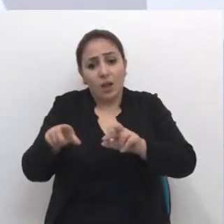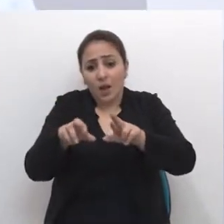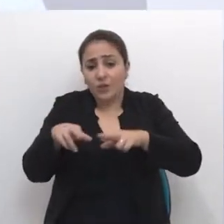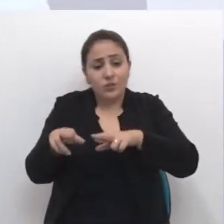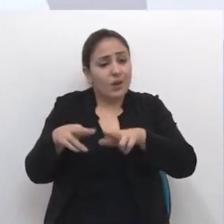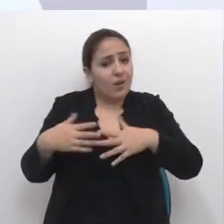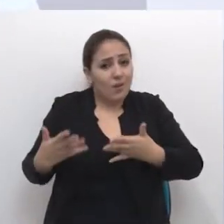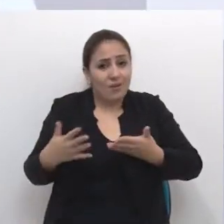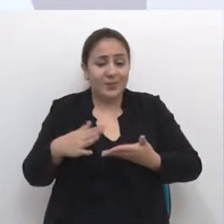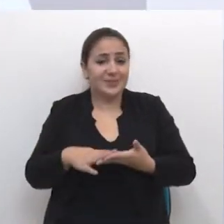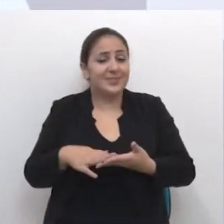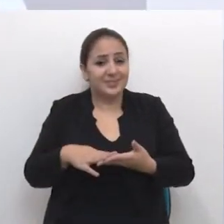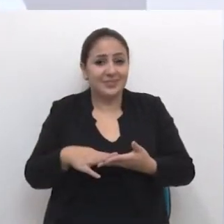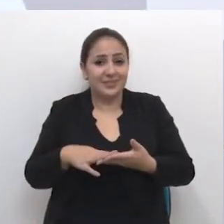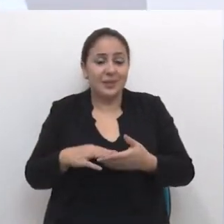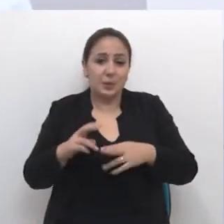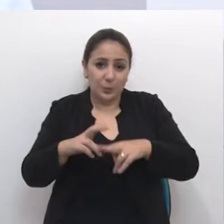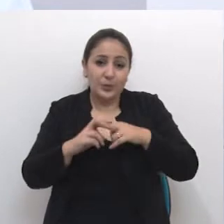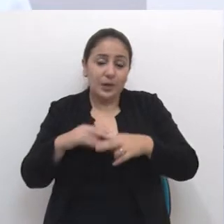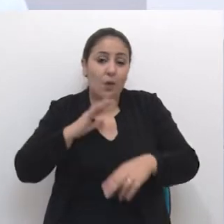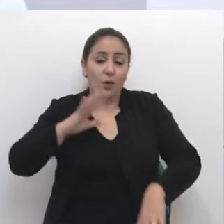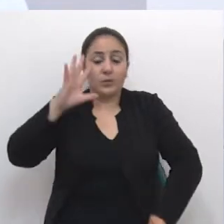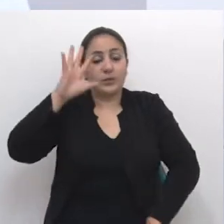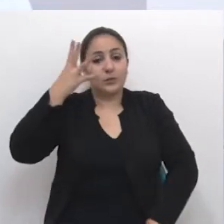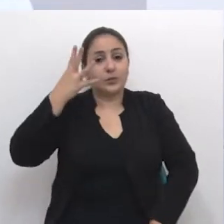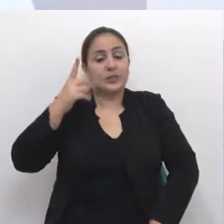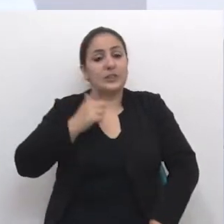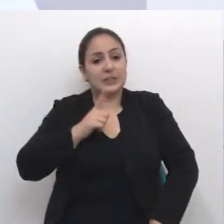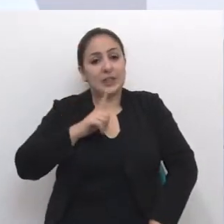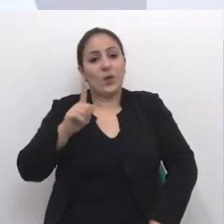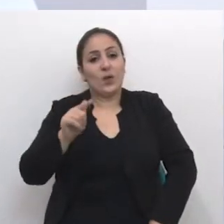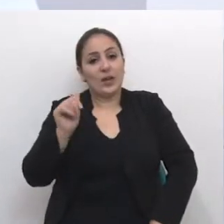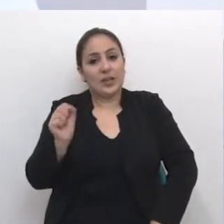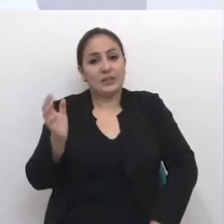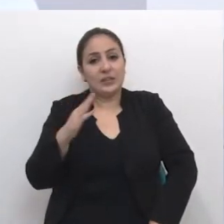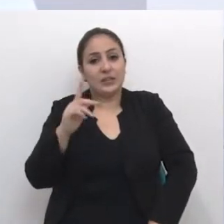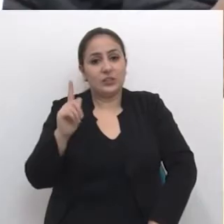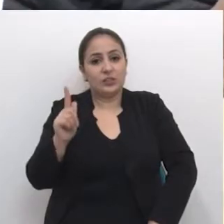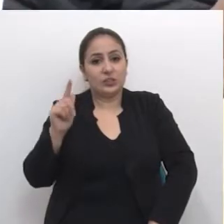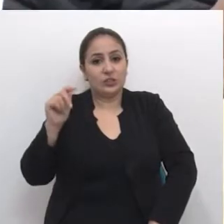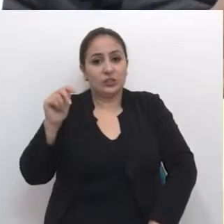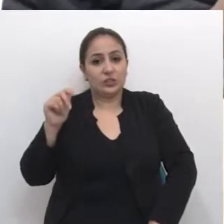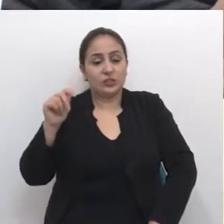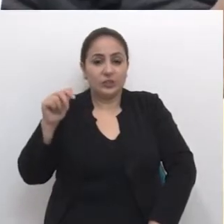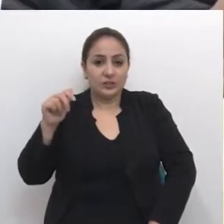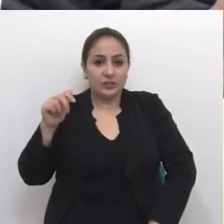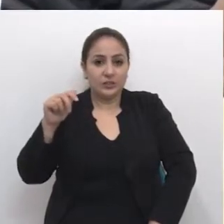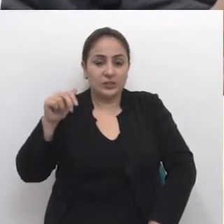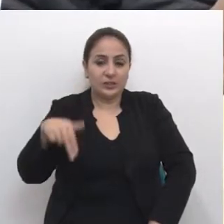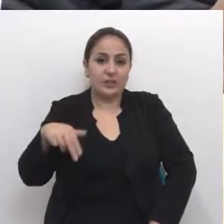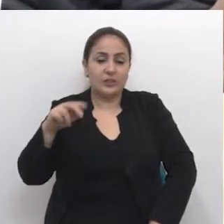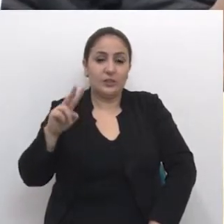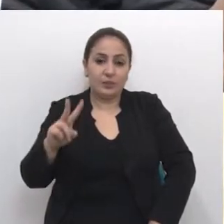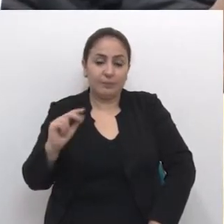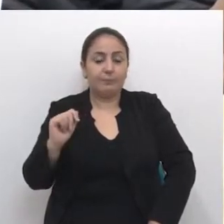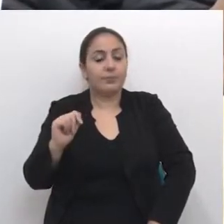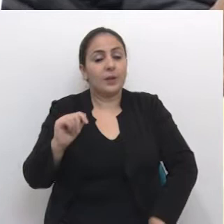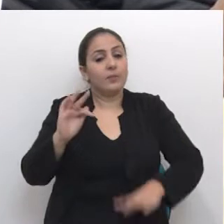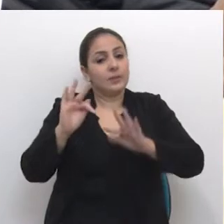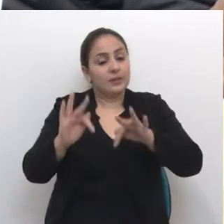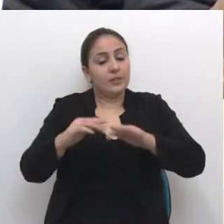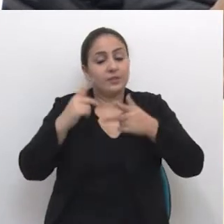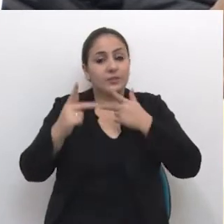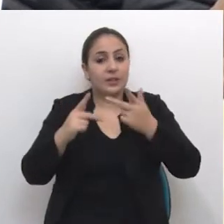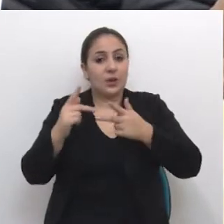região. Então eu tomei a decisão de colocar o gás GNV em Passo Fundo. Para finalizar, Vanderlei disse